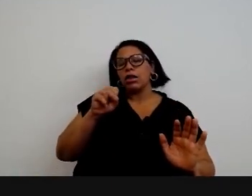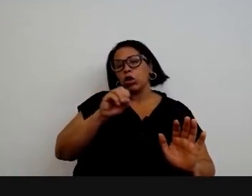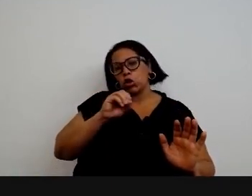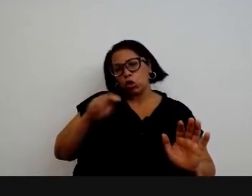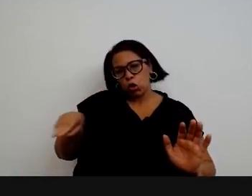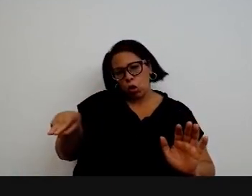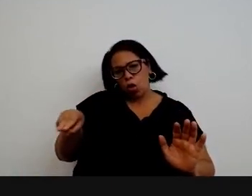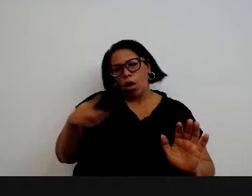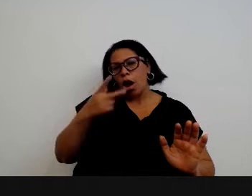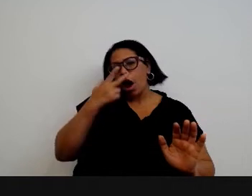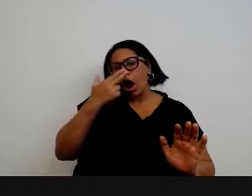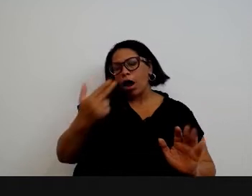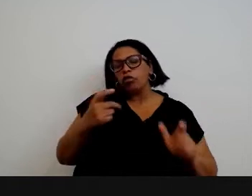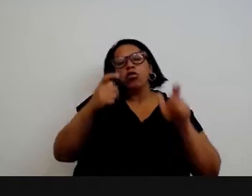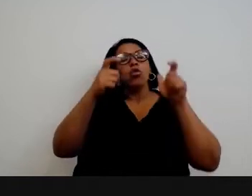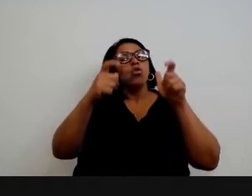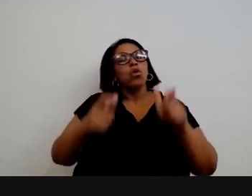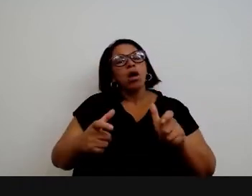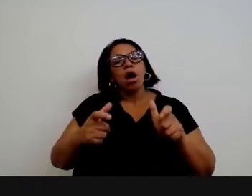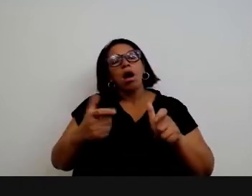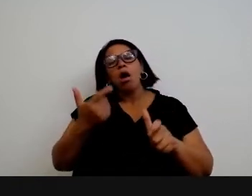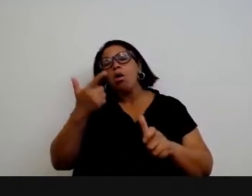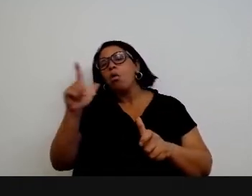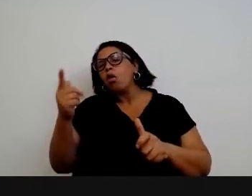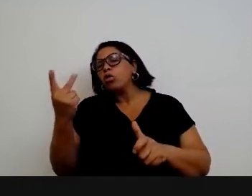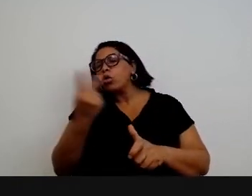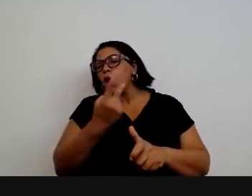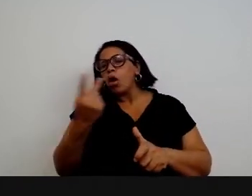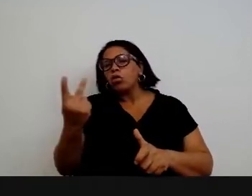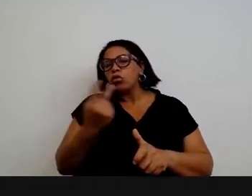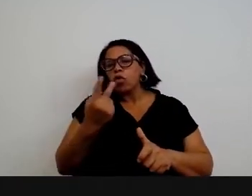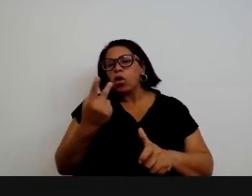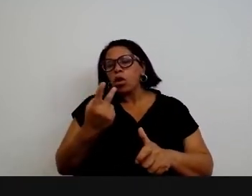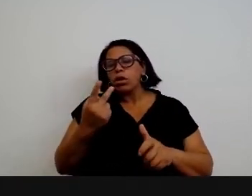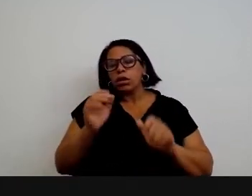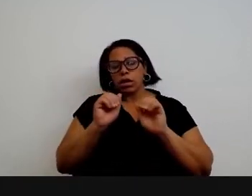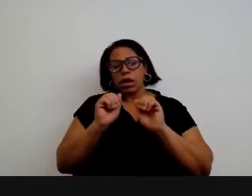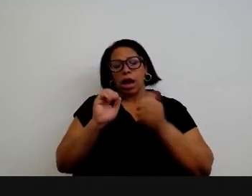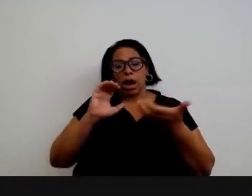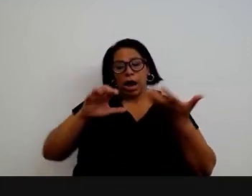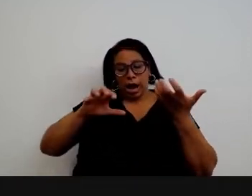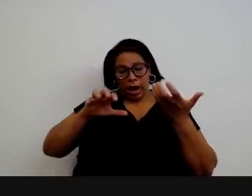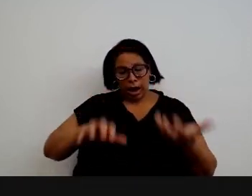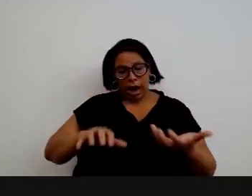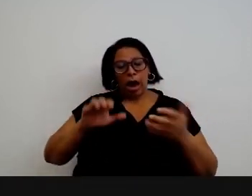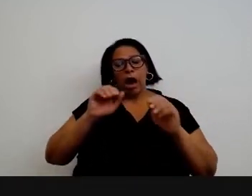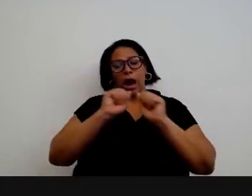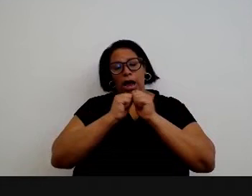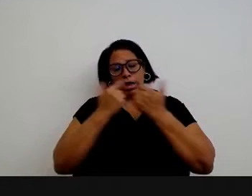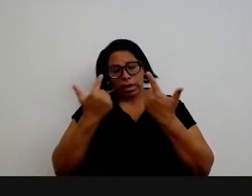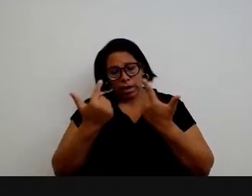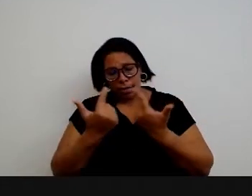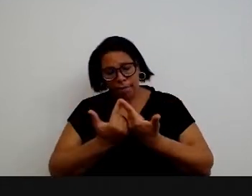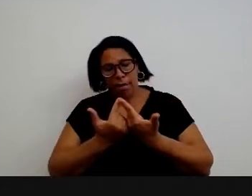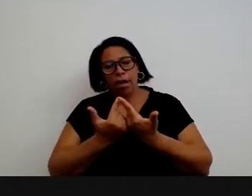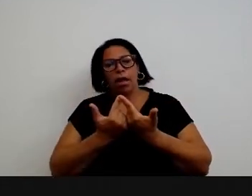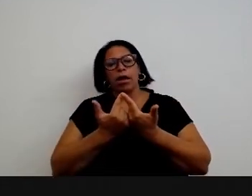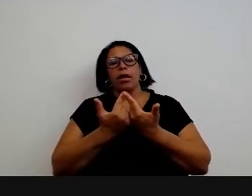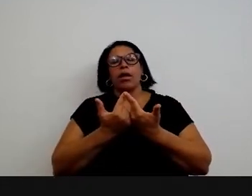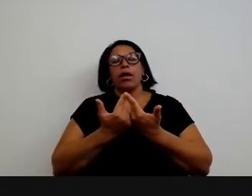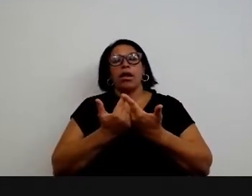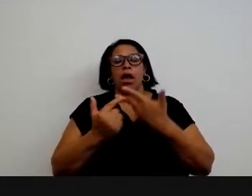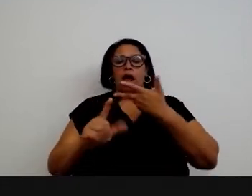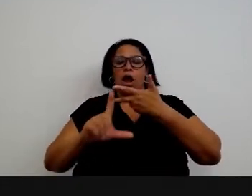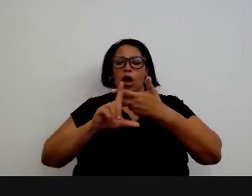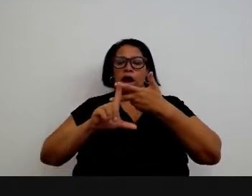que não é de um ou de outro, é dos dois, né? O parlamento. Quando eu fui enfática ao dizer que o